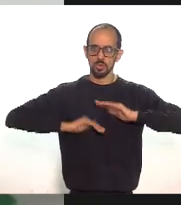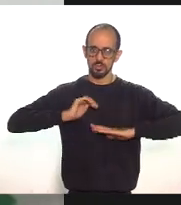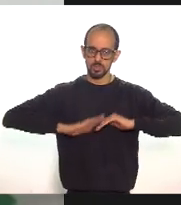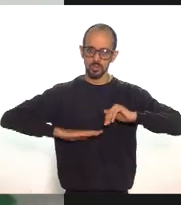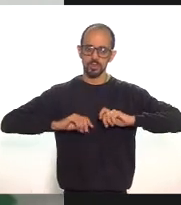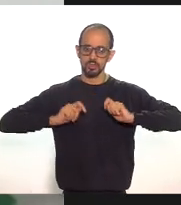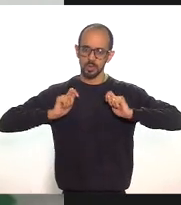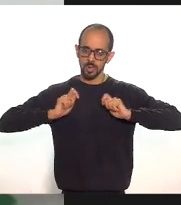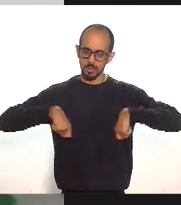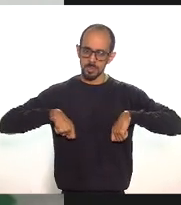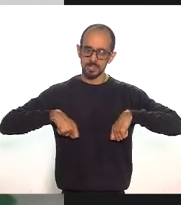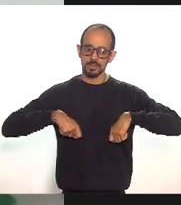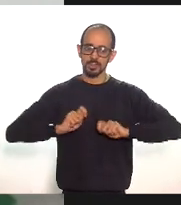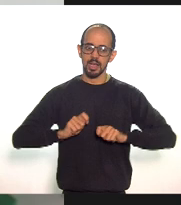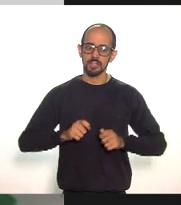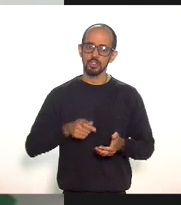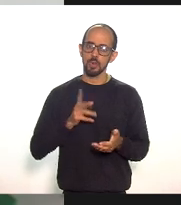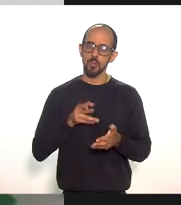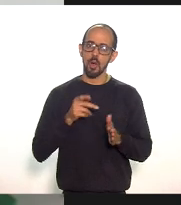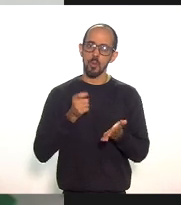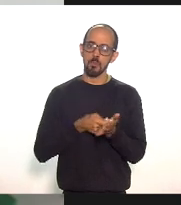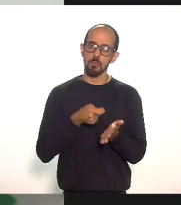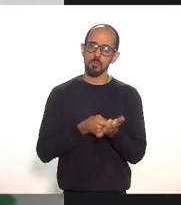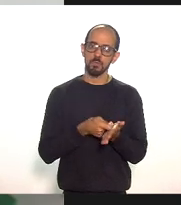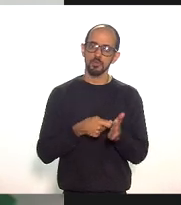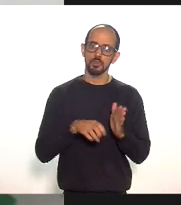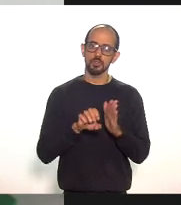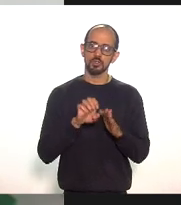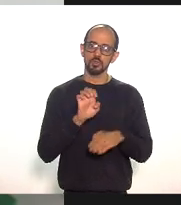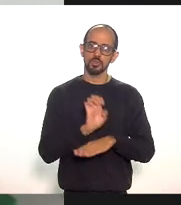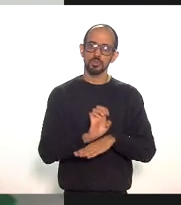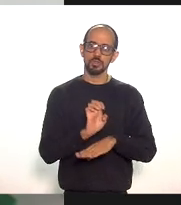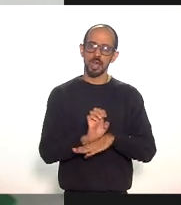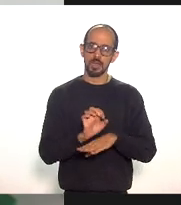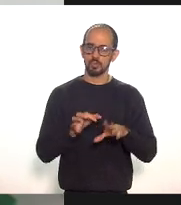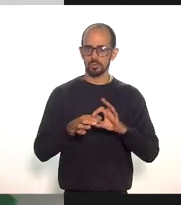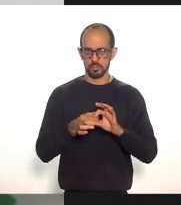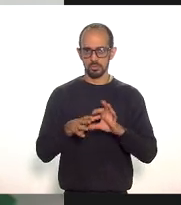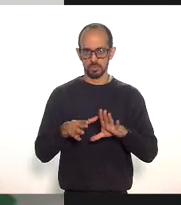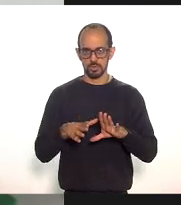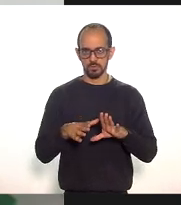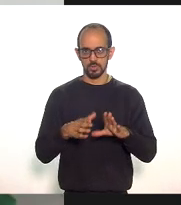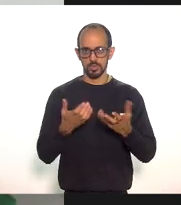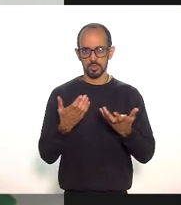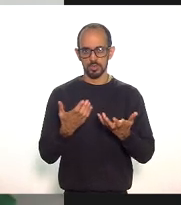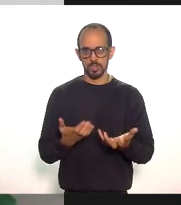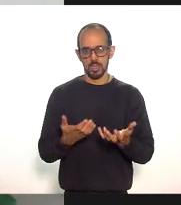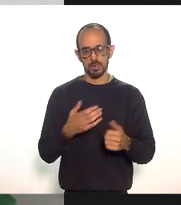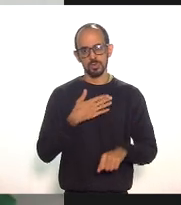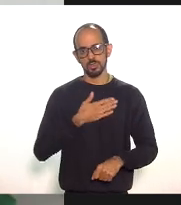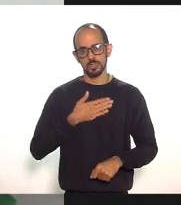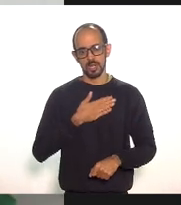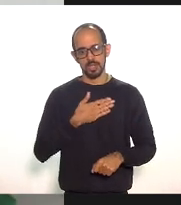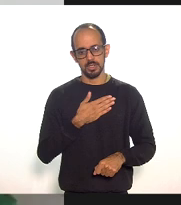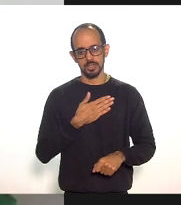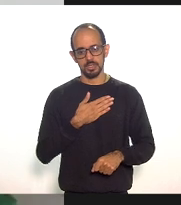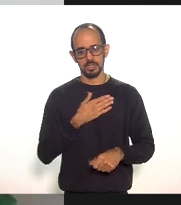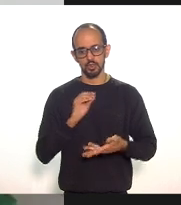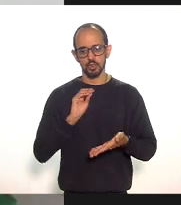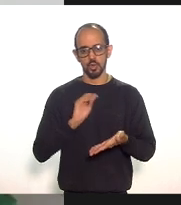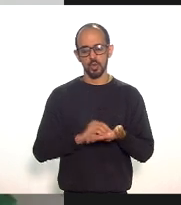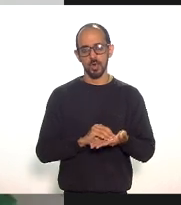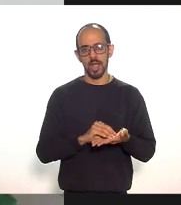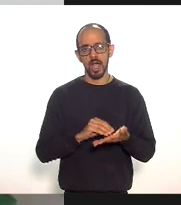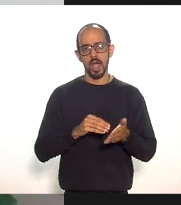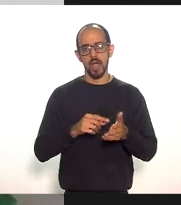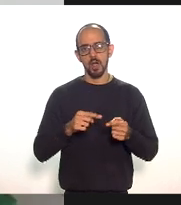capaz e como manda o Estado Democrático de Direito. Então, gostaria de solicitar a inclusão do veto, né,